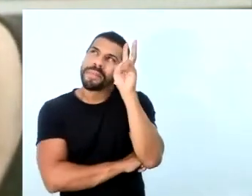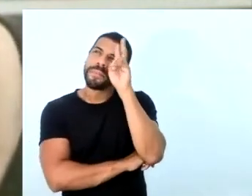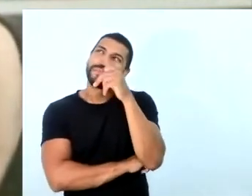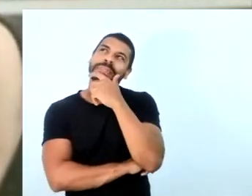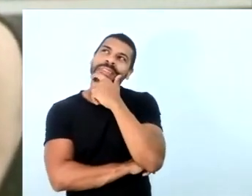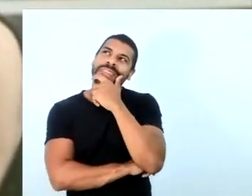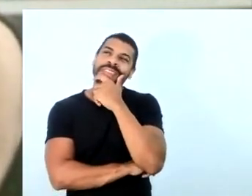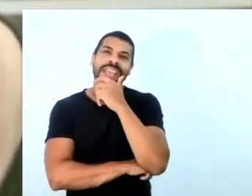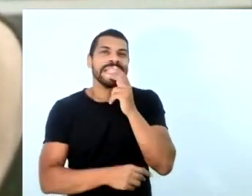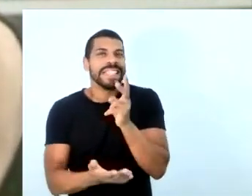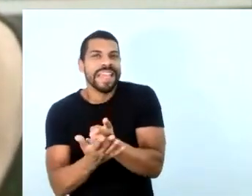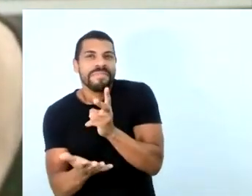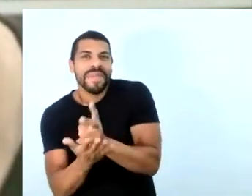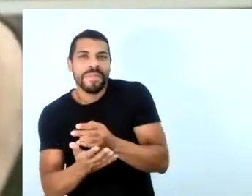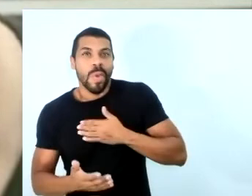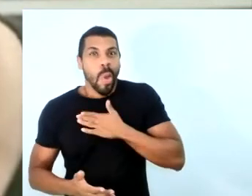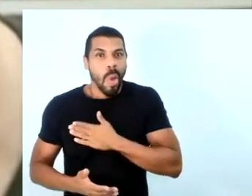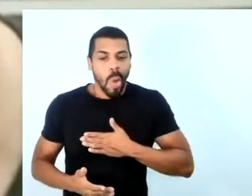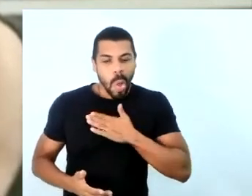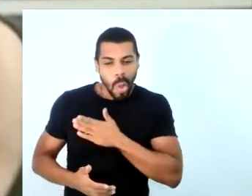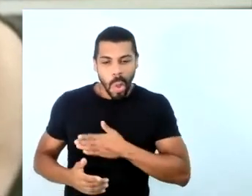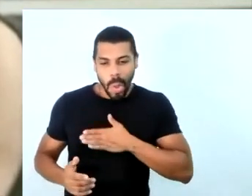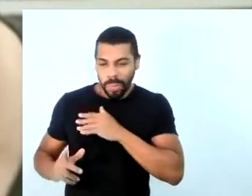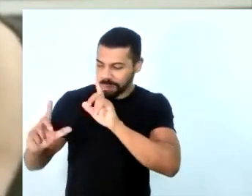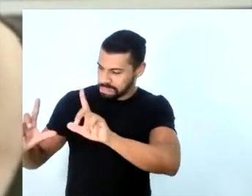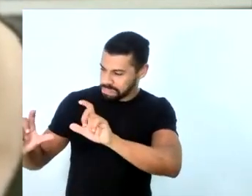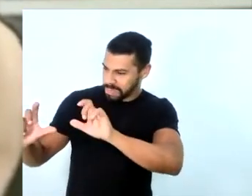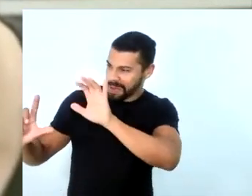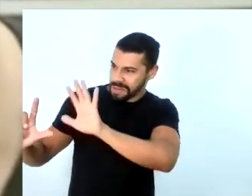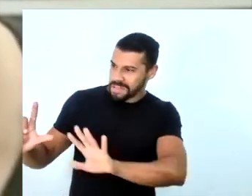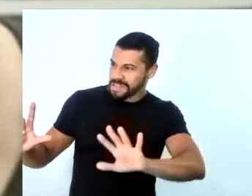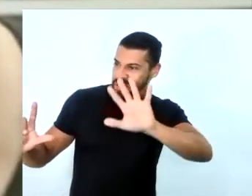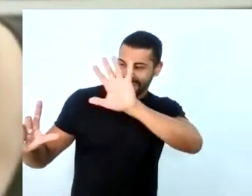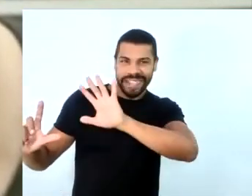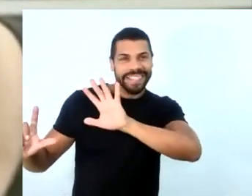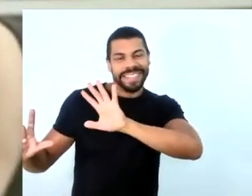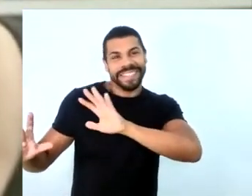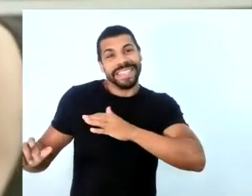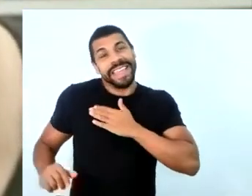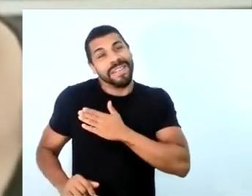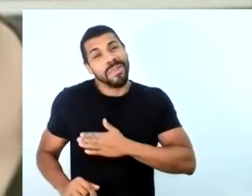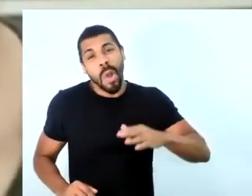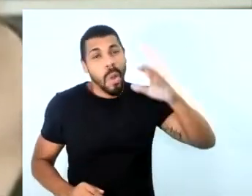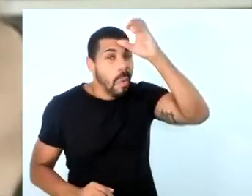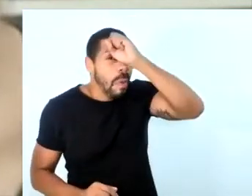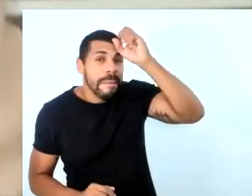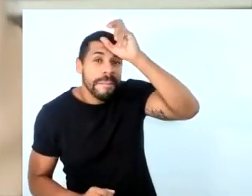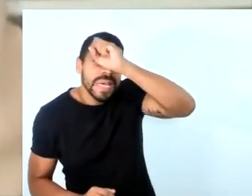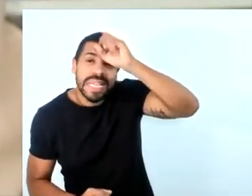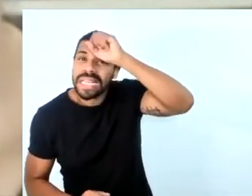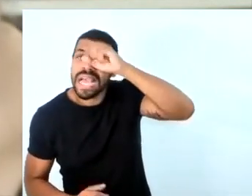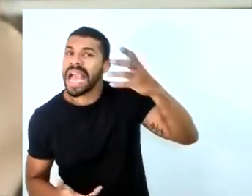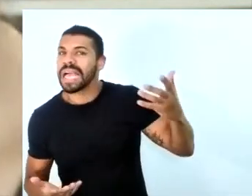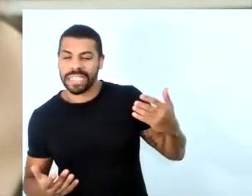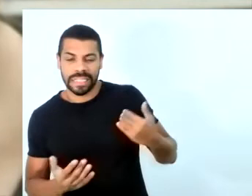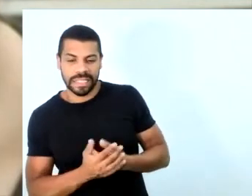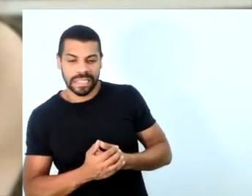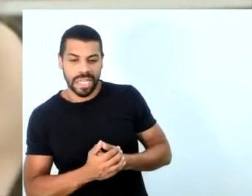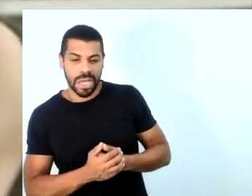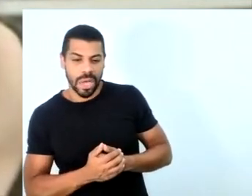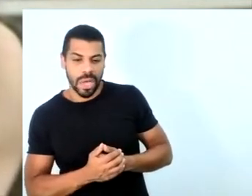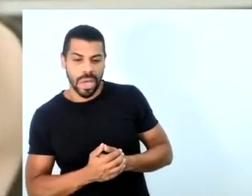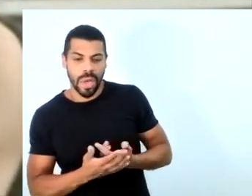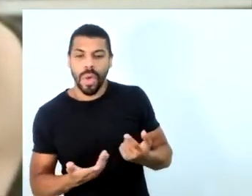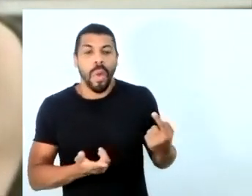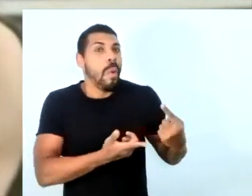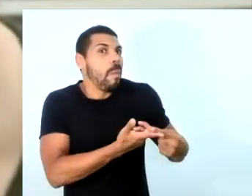lembro dele, porque eu boto uma luz aqui, eu boto uma cartolina para a luz não ficar tão... Isso é aprendizado. Por que eu estou usando esse fone e